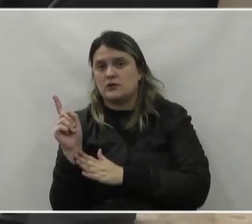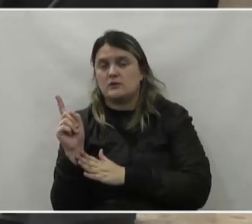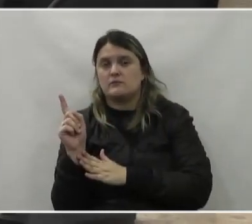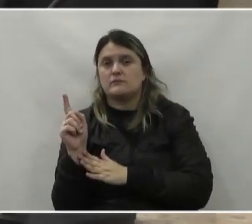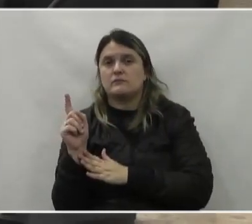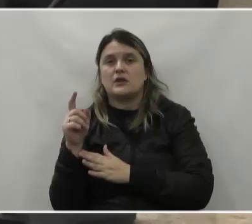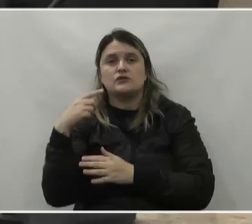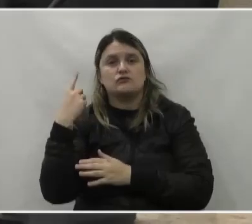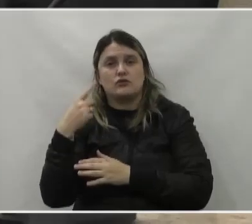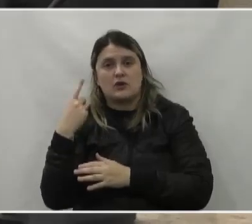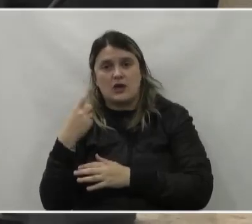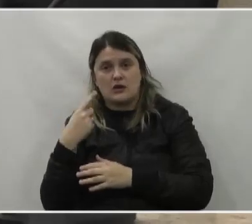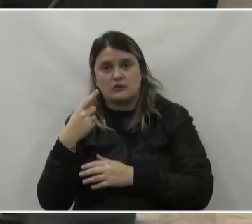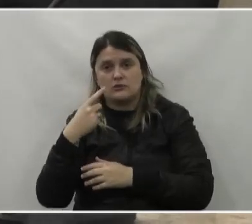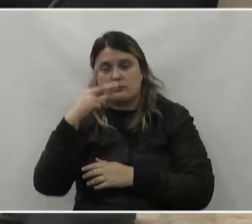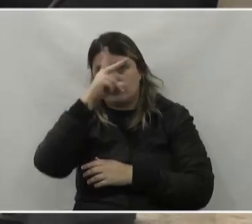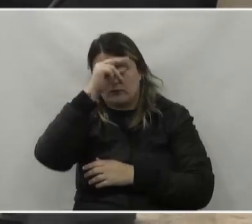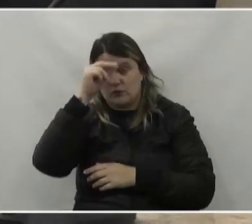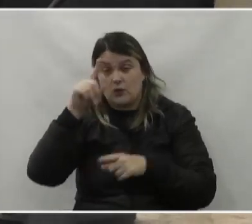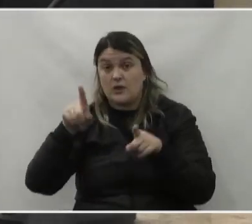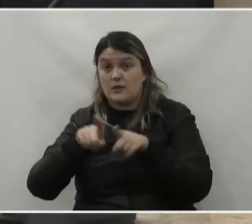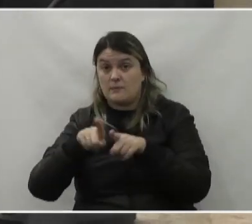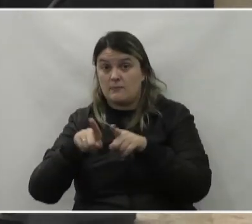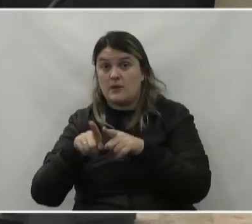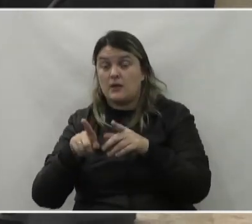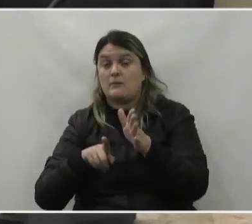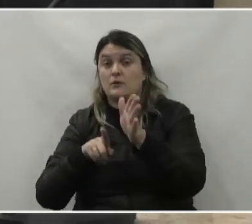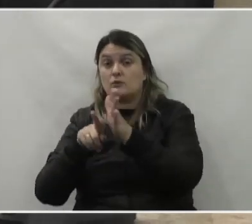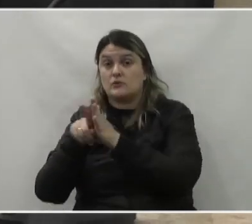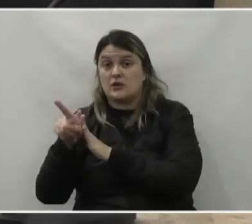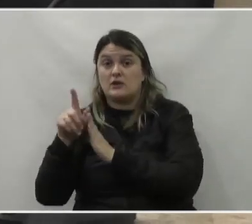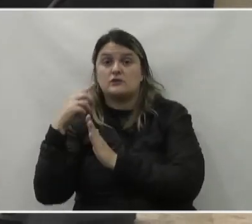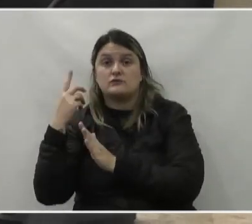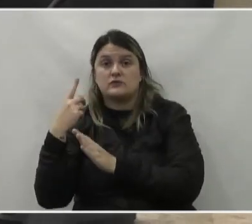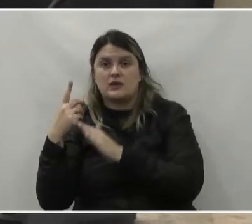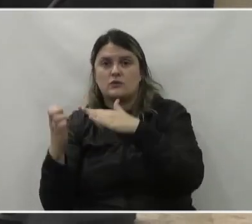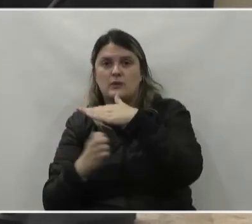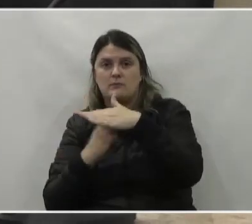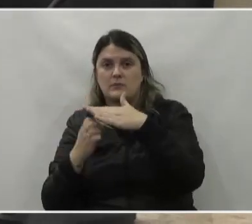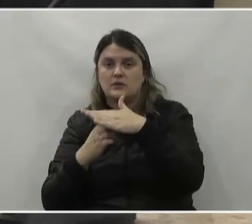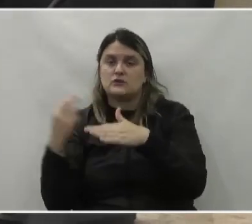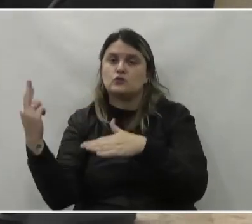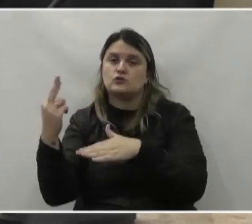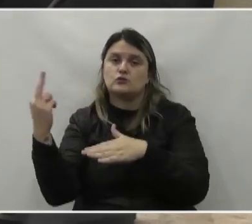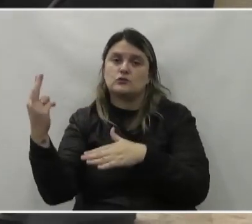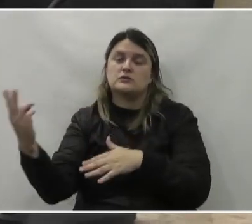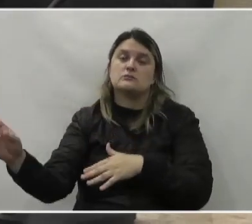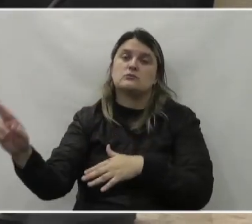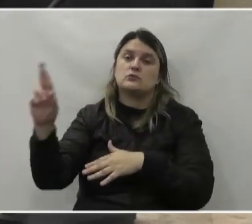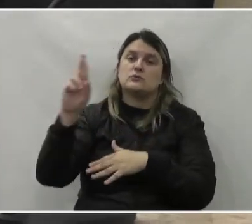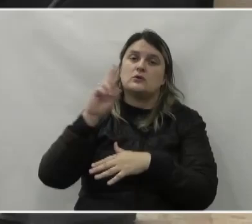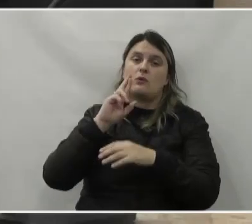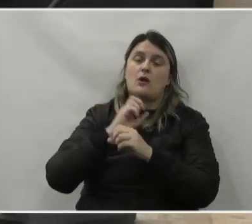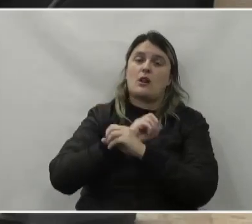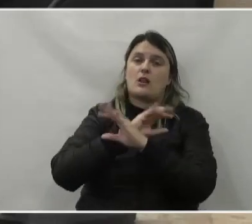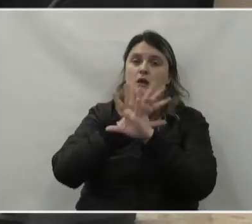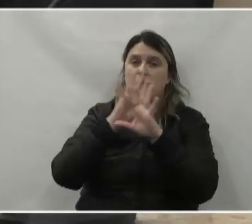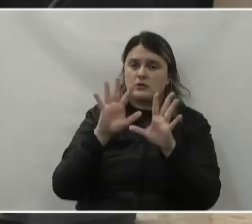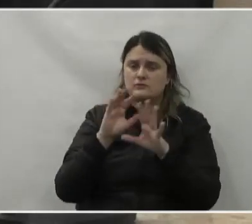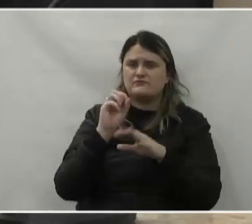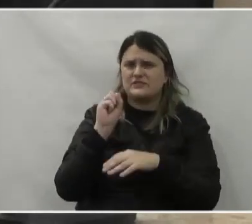da administração, bem como para o da empresa, tornaram as coisas mais claras para mim. Se